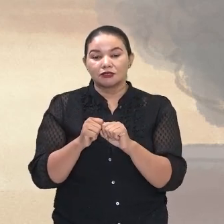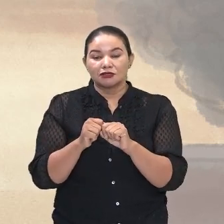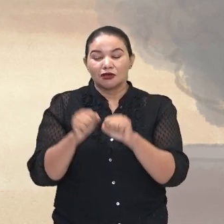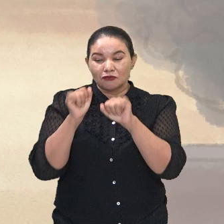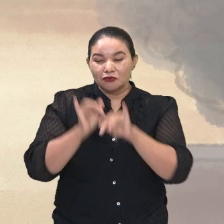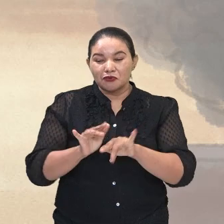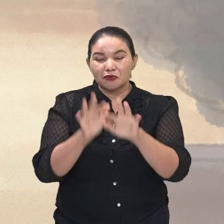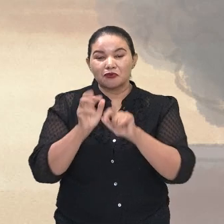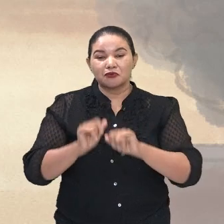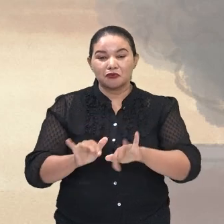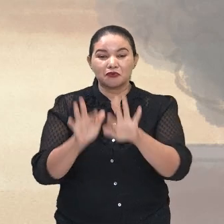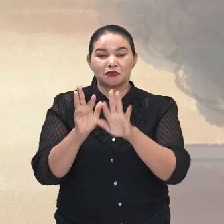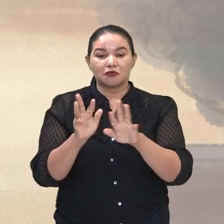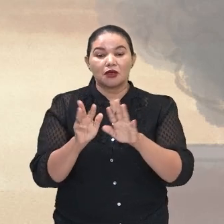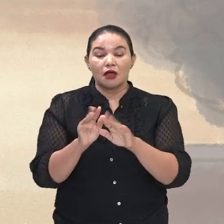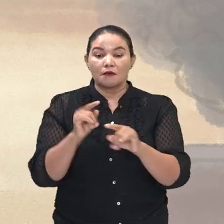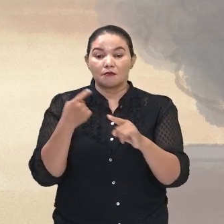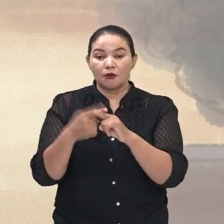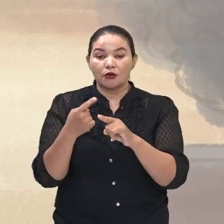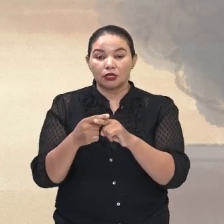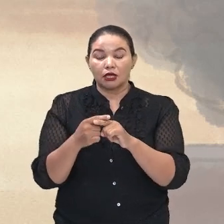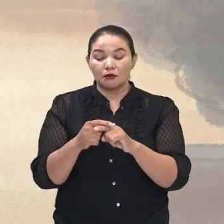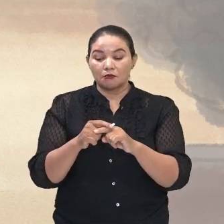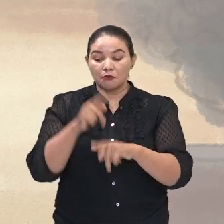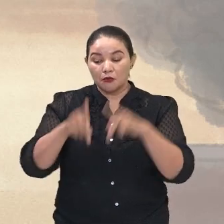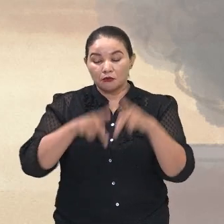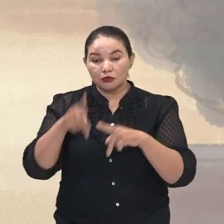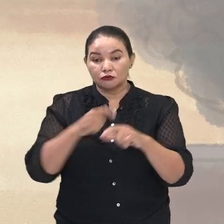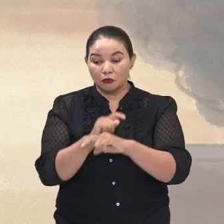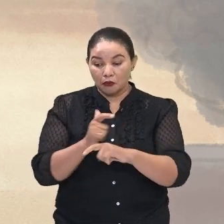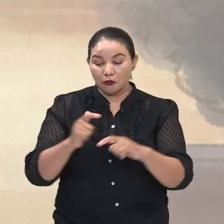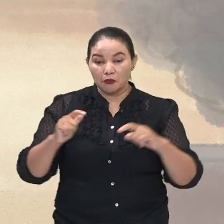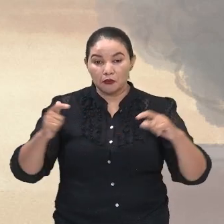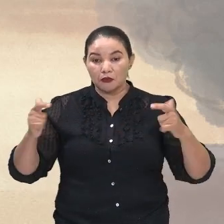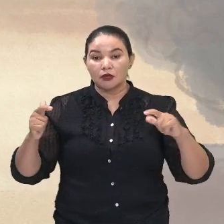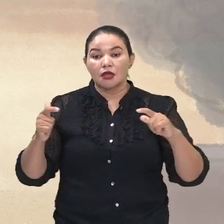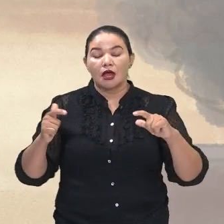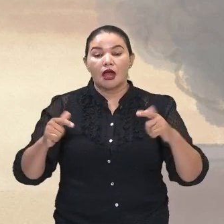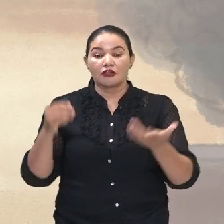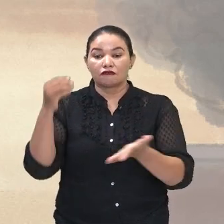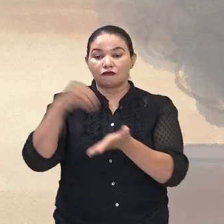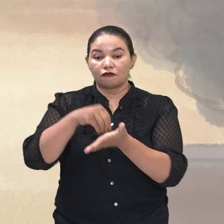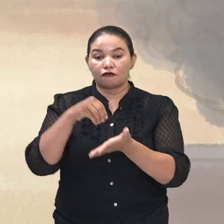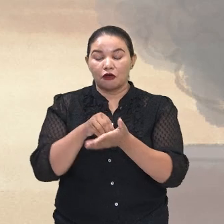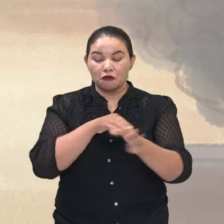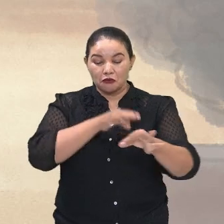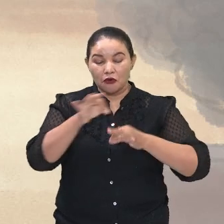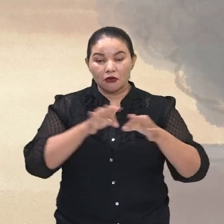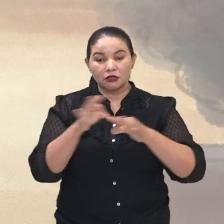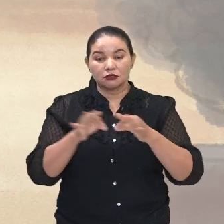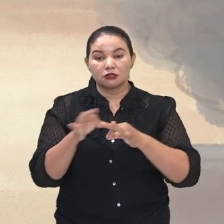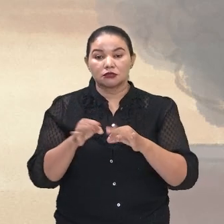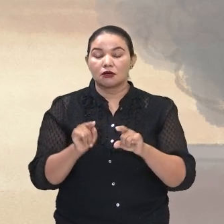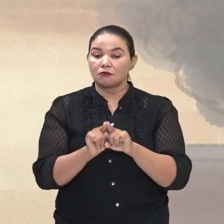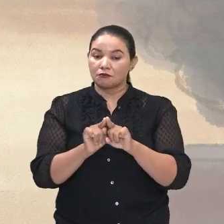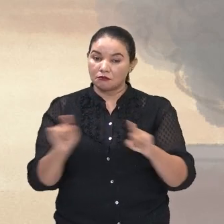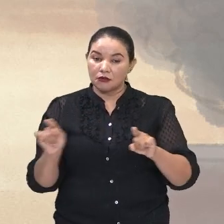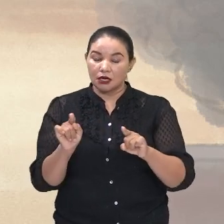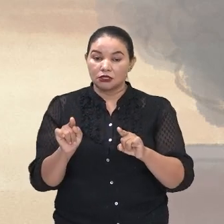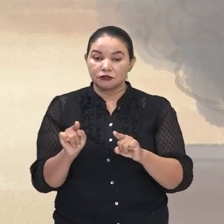esse crescimento desordenado, vai haver a falta de planejamento, certo? Mas a questão da